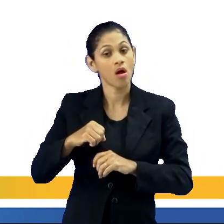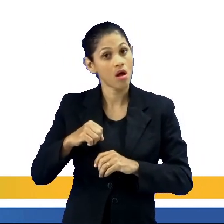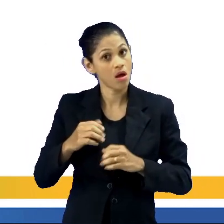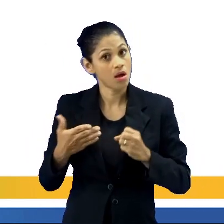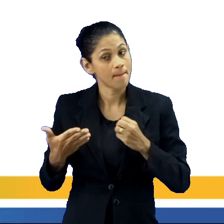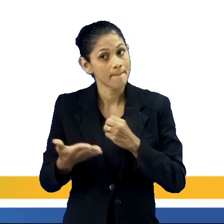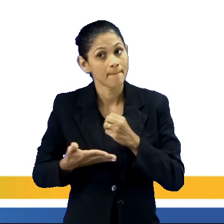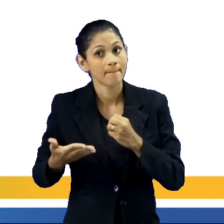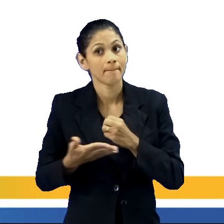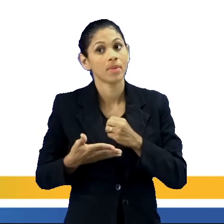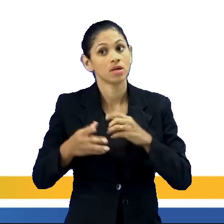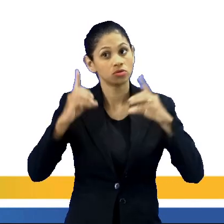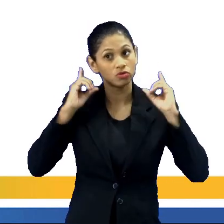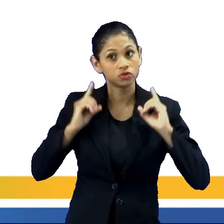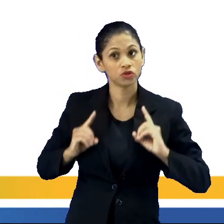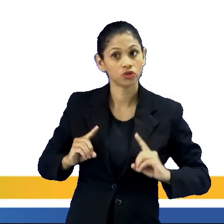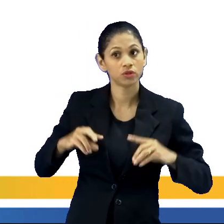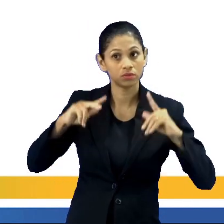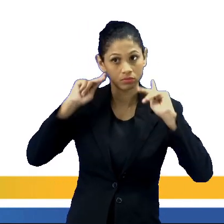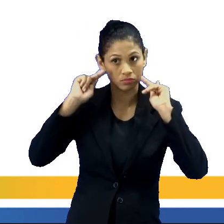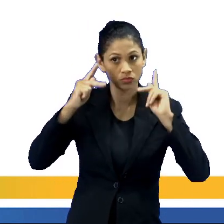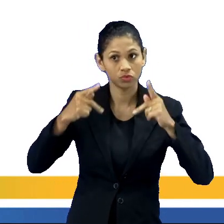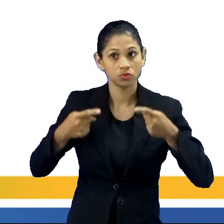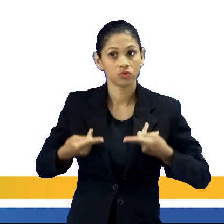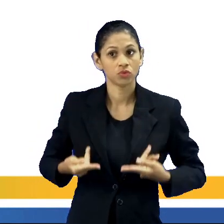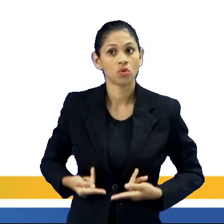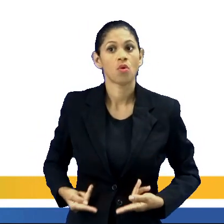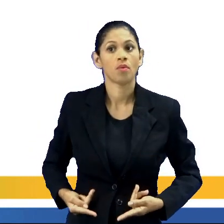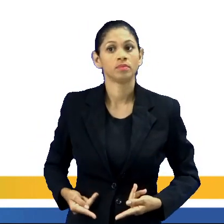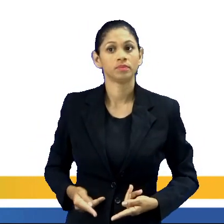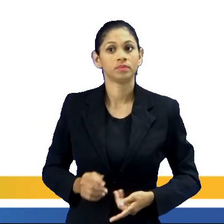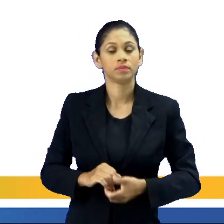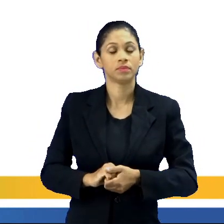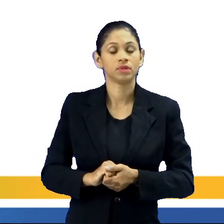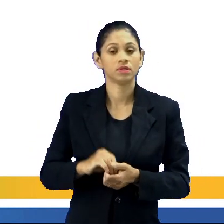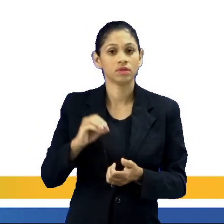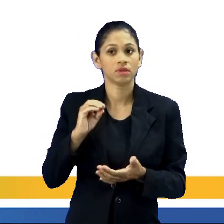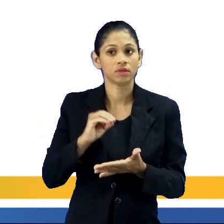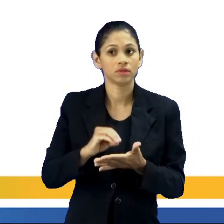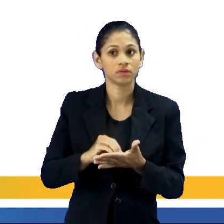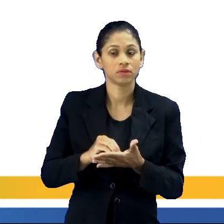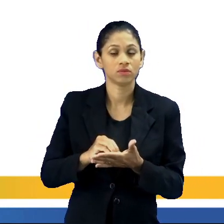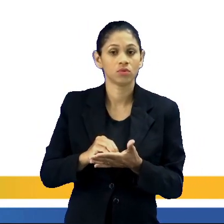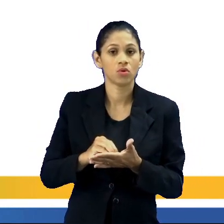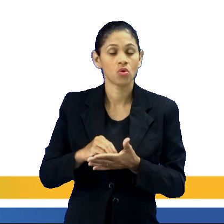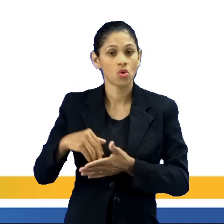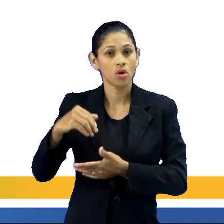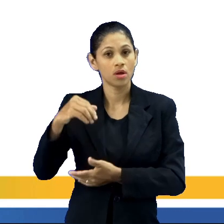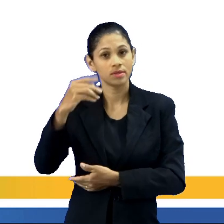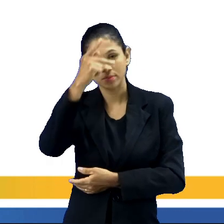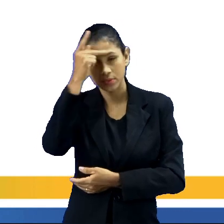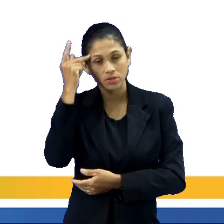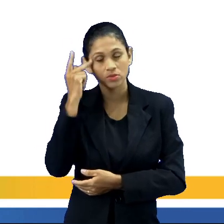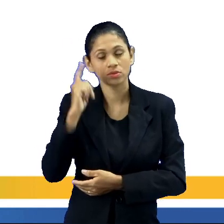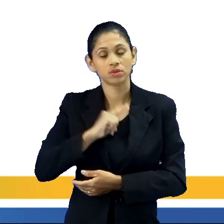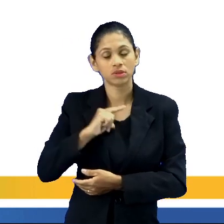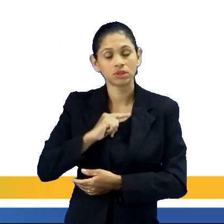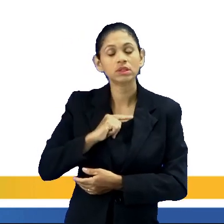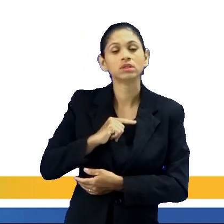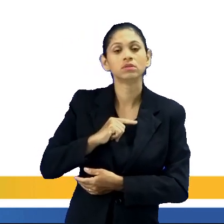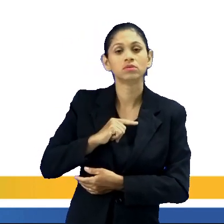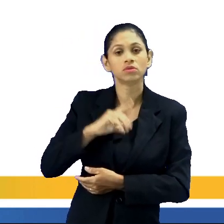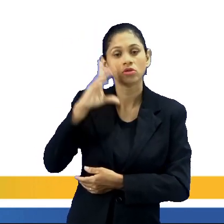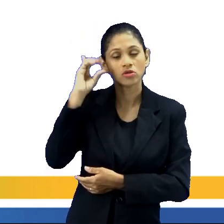humanos e seu exercício pelos cidadãos se esgota no direito de votar e ser votado. Letra